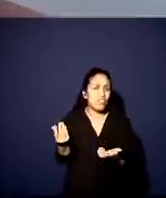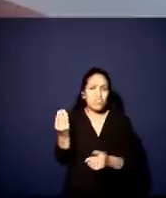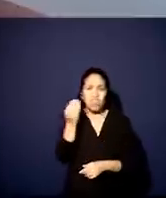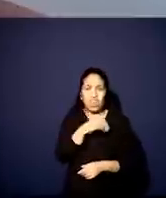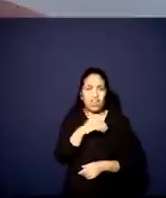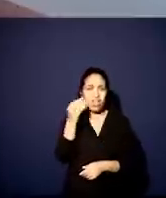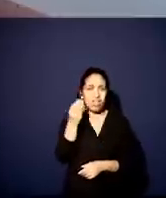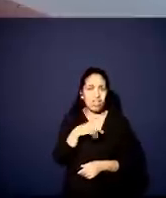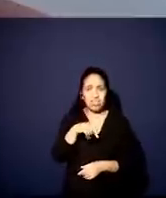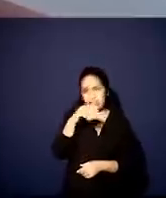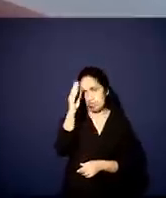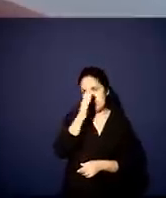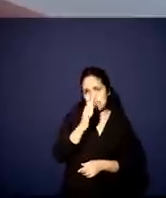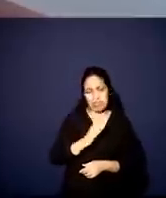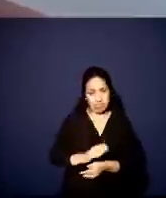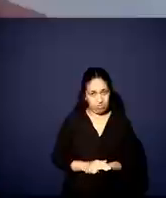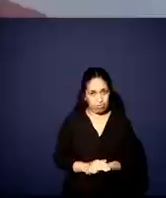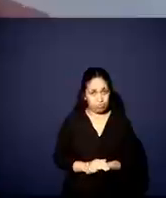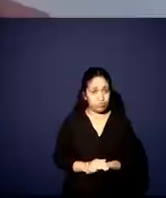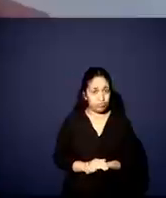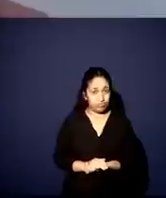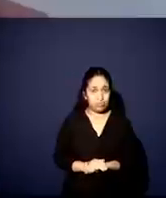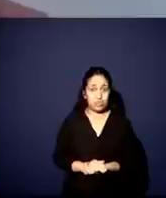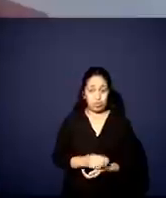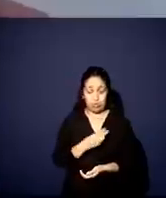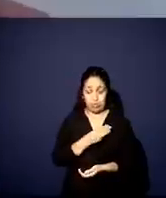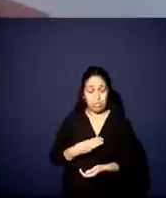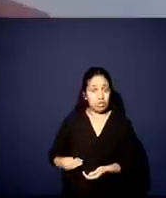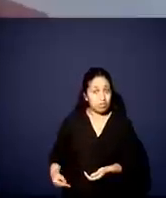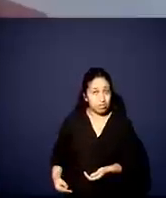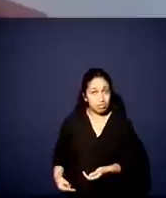né? O ministro falava: ah, agora